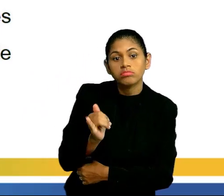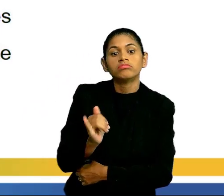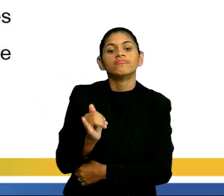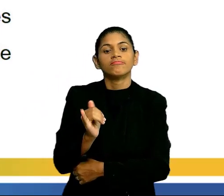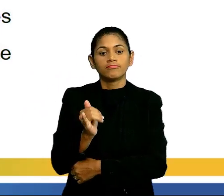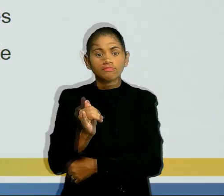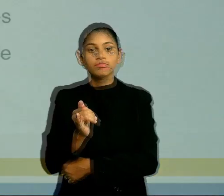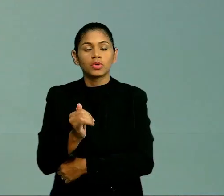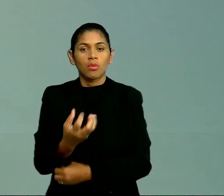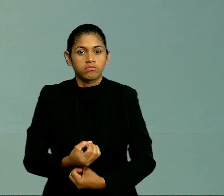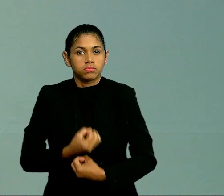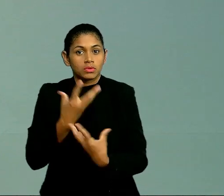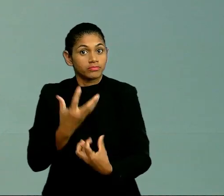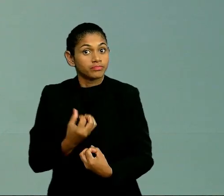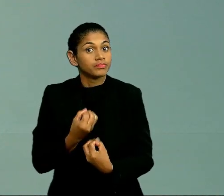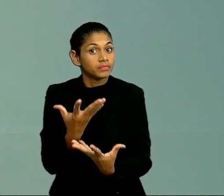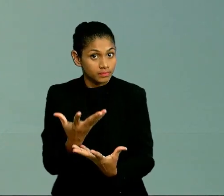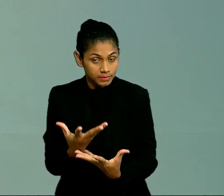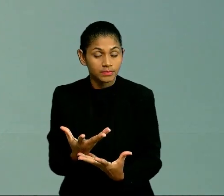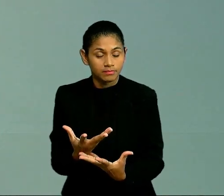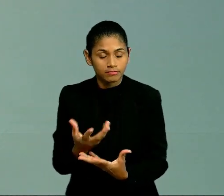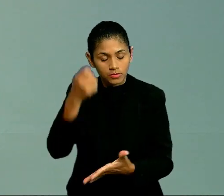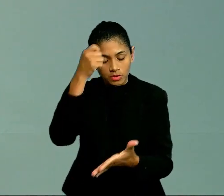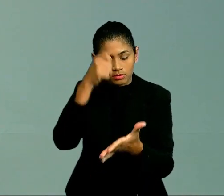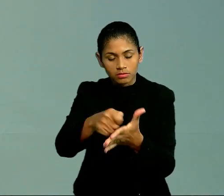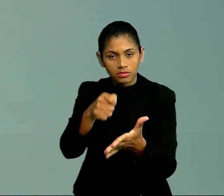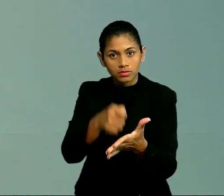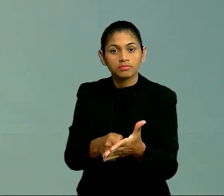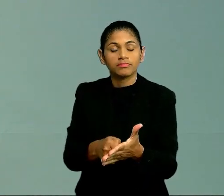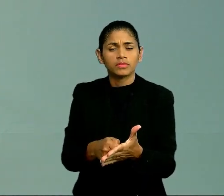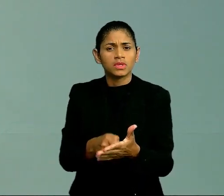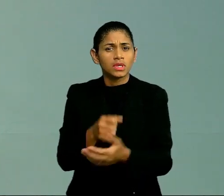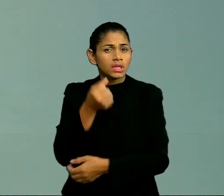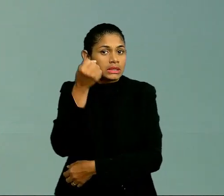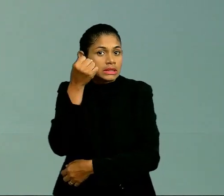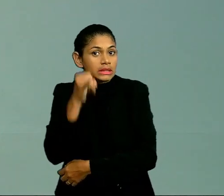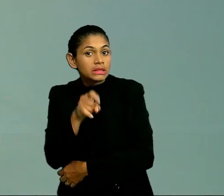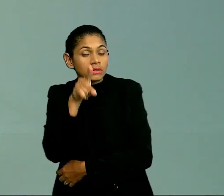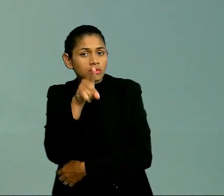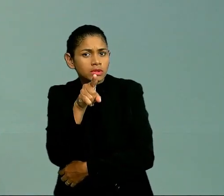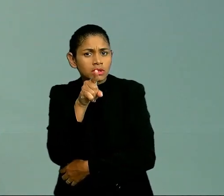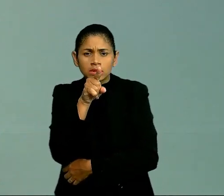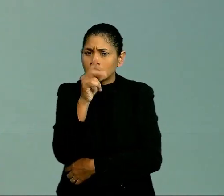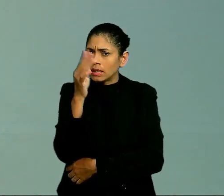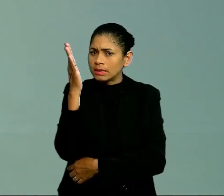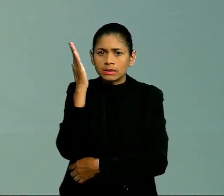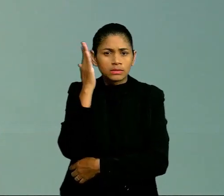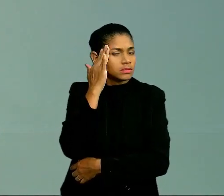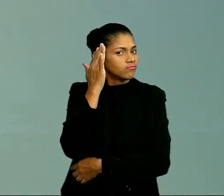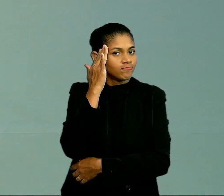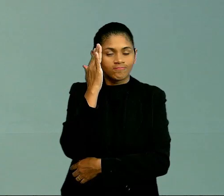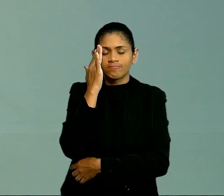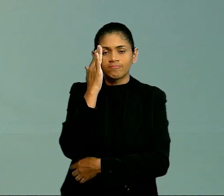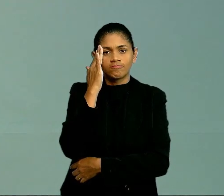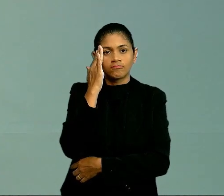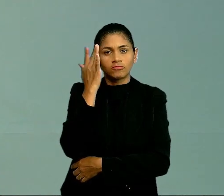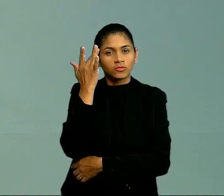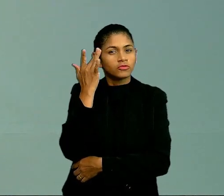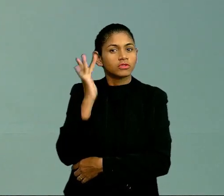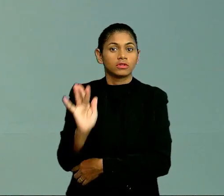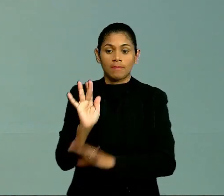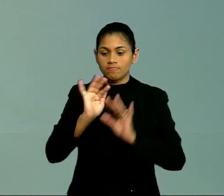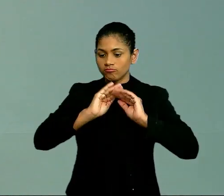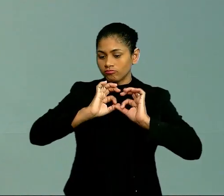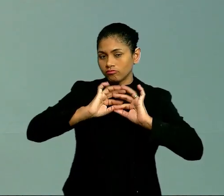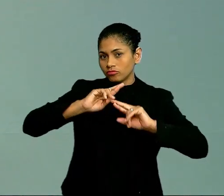parágrafo quanto em poesia. Então, lembrando, se você não sabe diferenciar prosa de poesia, quando nós falamos de texto organizado